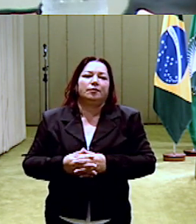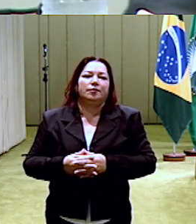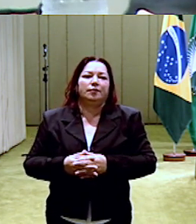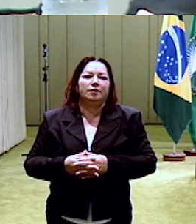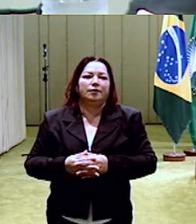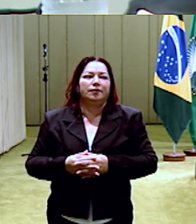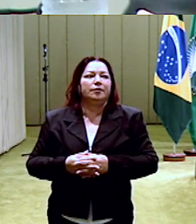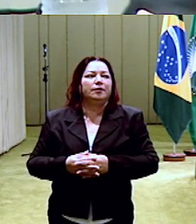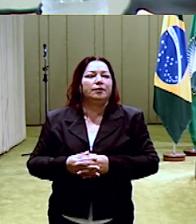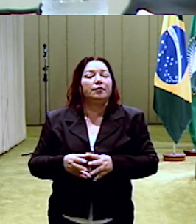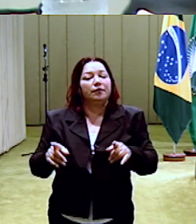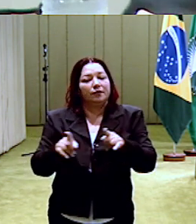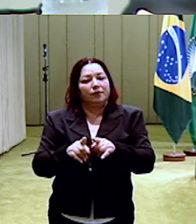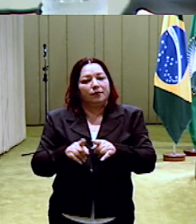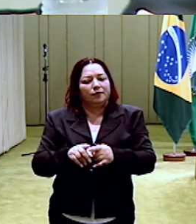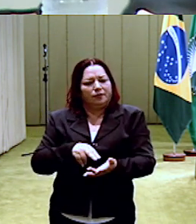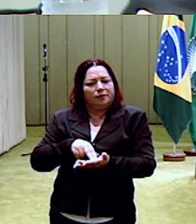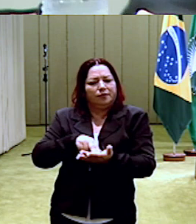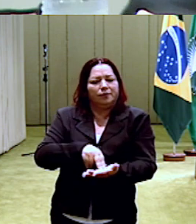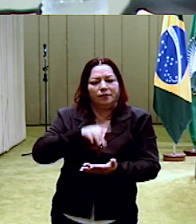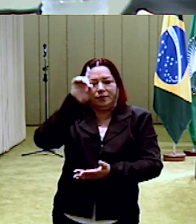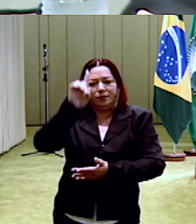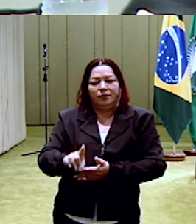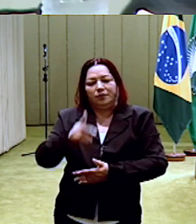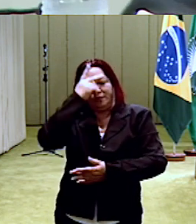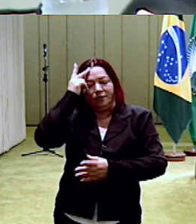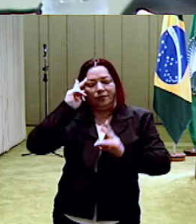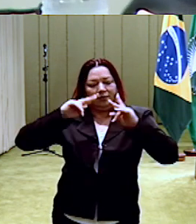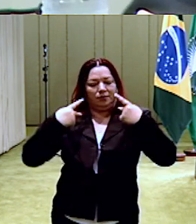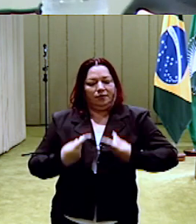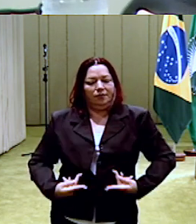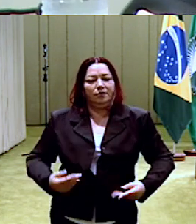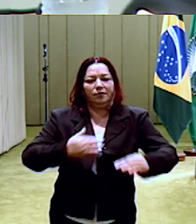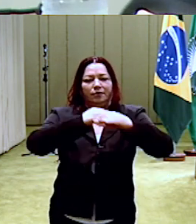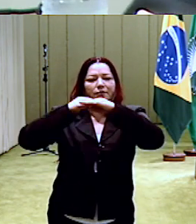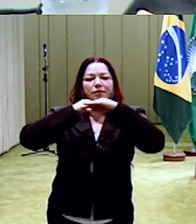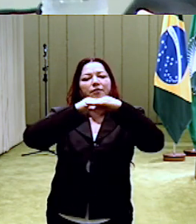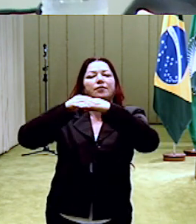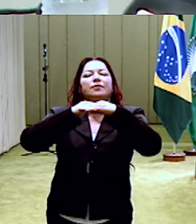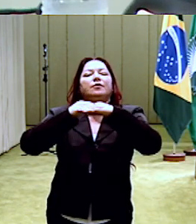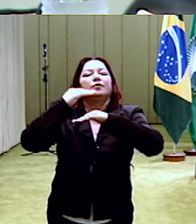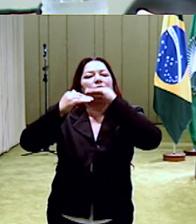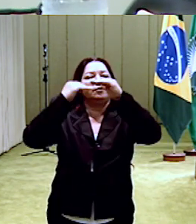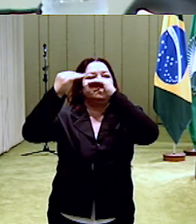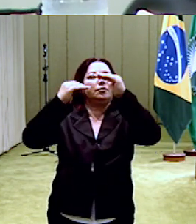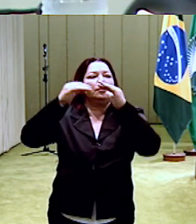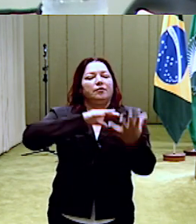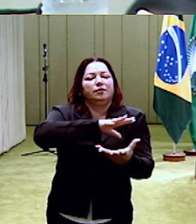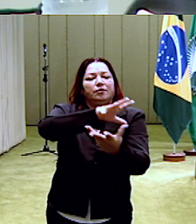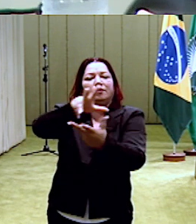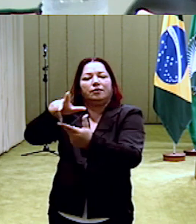plano. E também para afirmar a dignidade da pessoa humana e a equidade como fundamentos do desenvolvimento